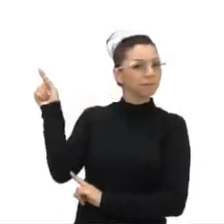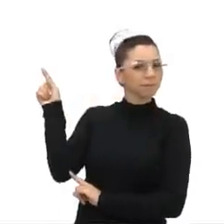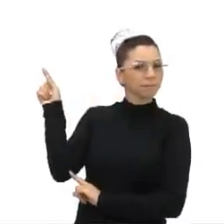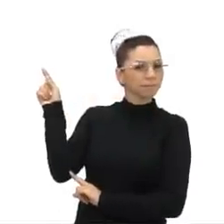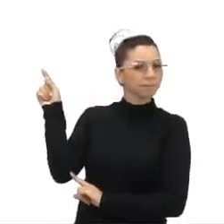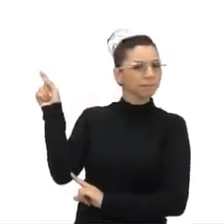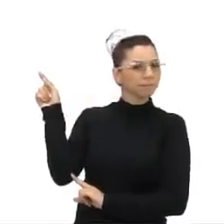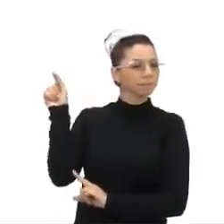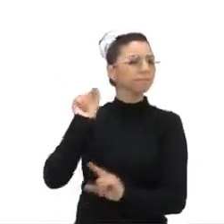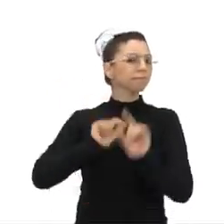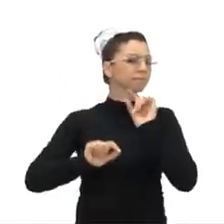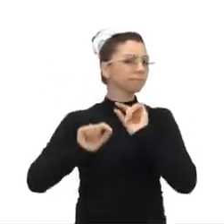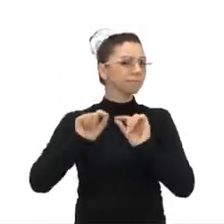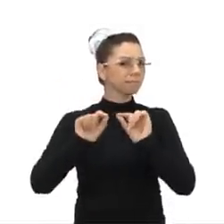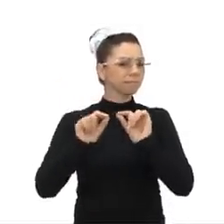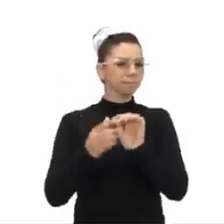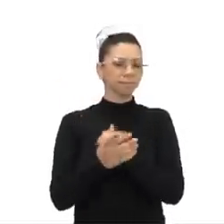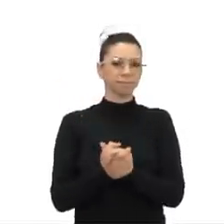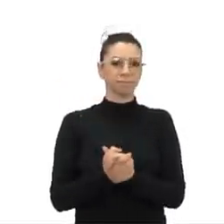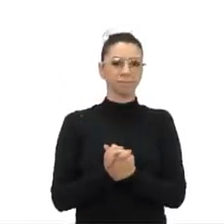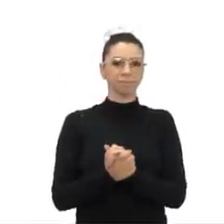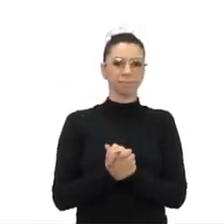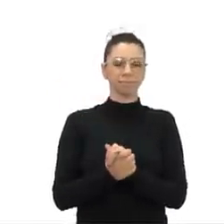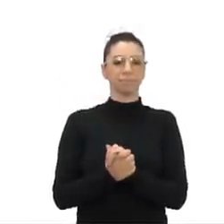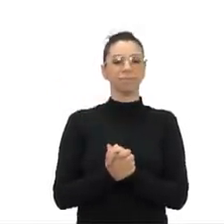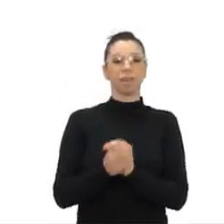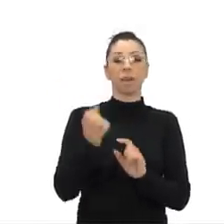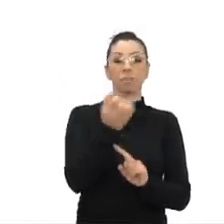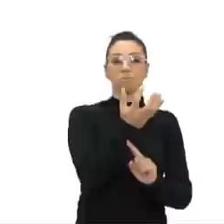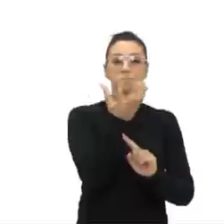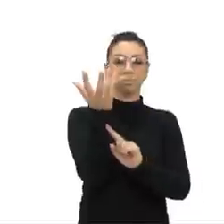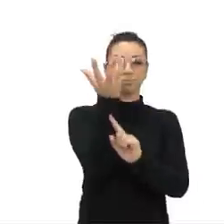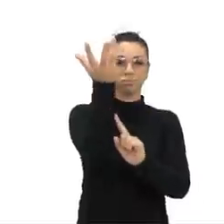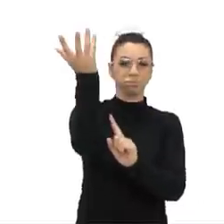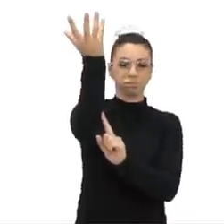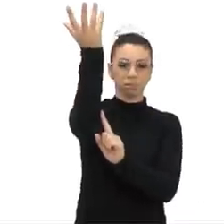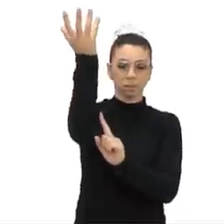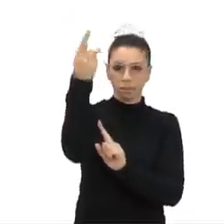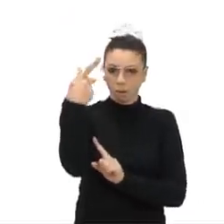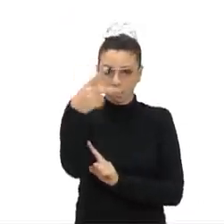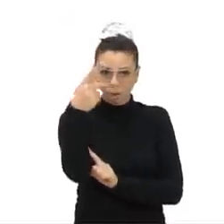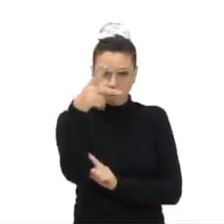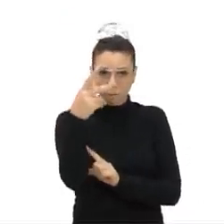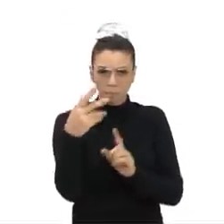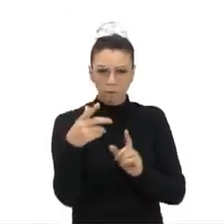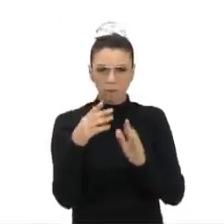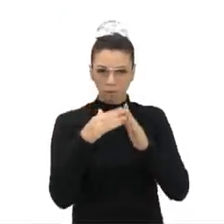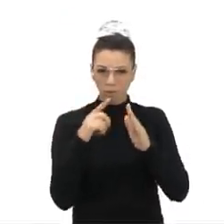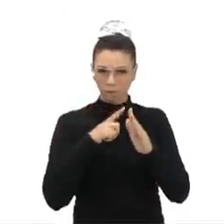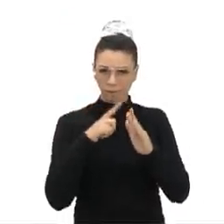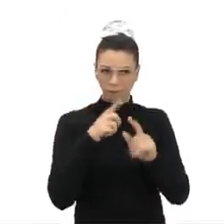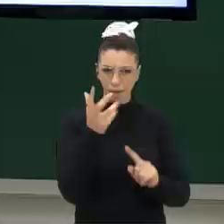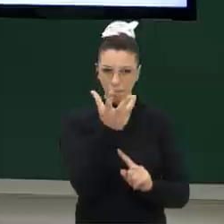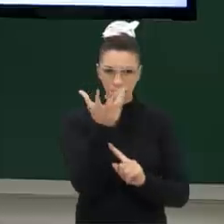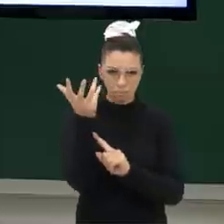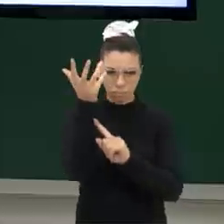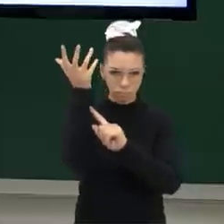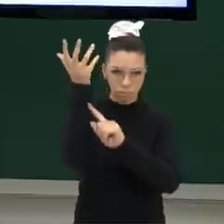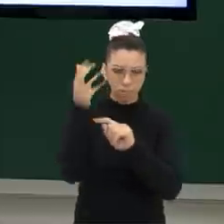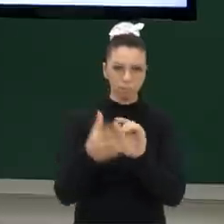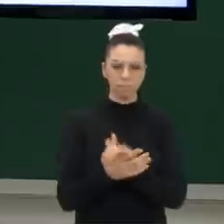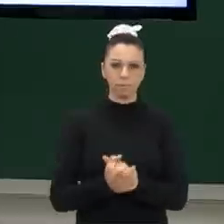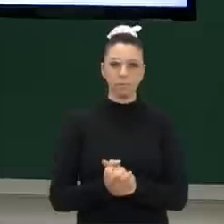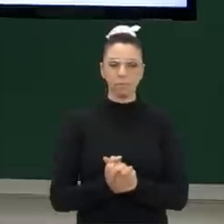uma chimney, é uma chaminé. Na sua casa tem chimney? Na casa da